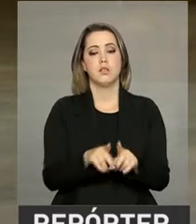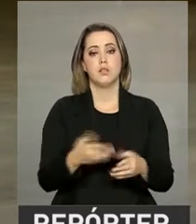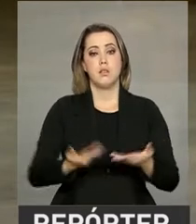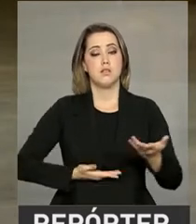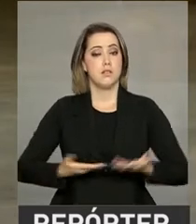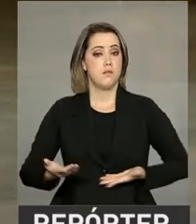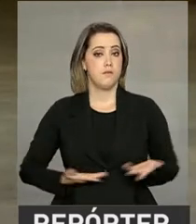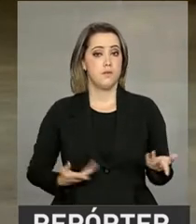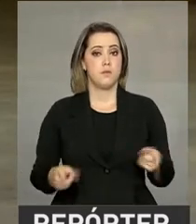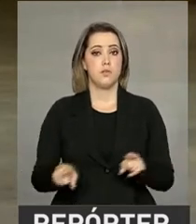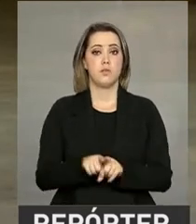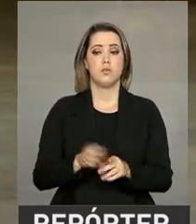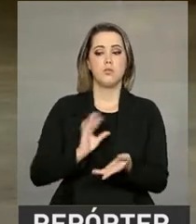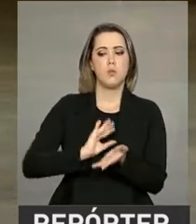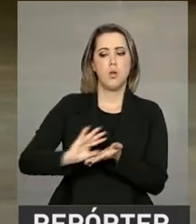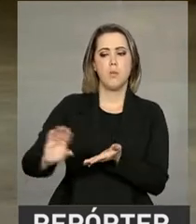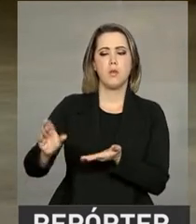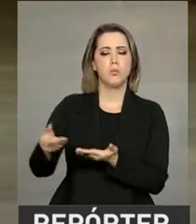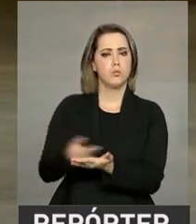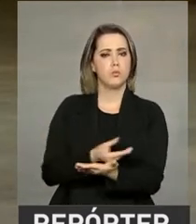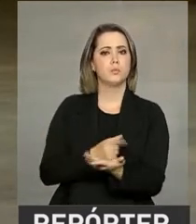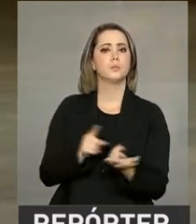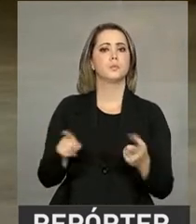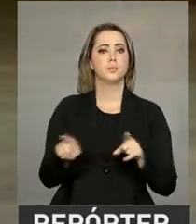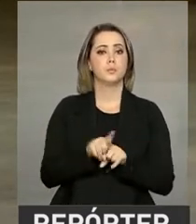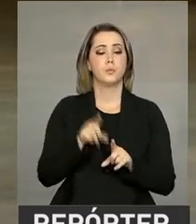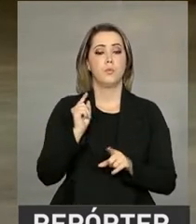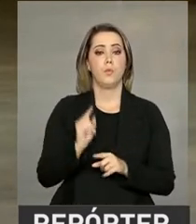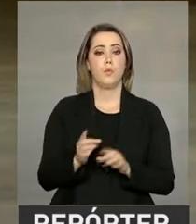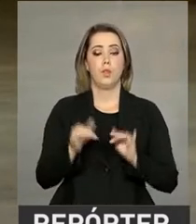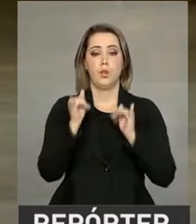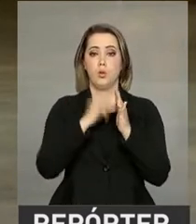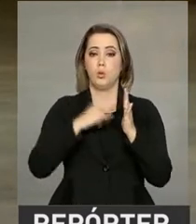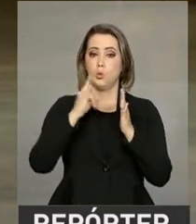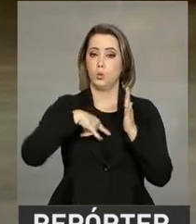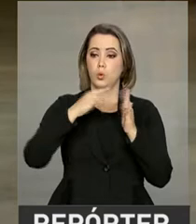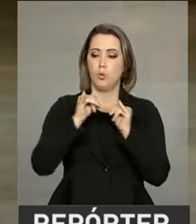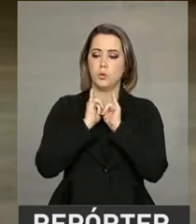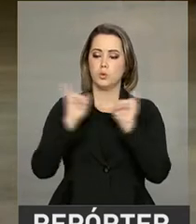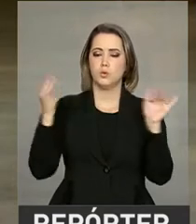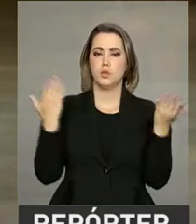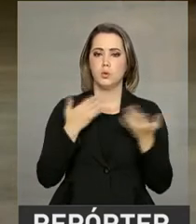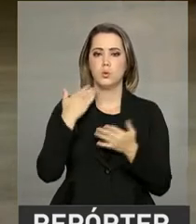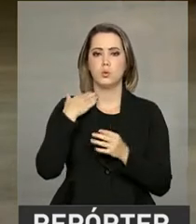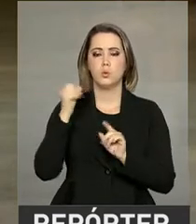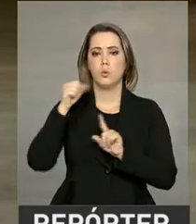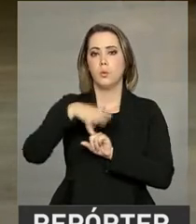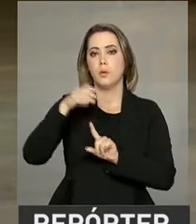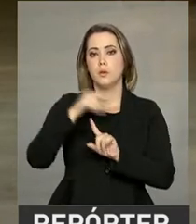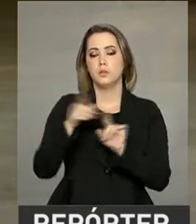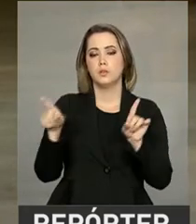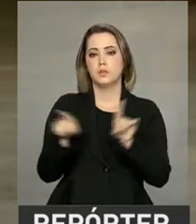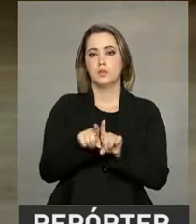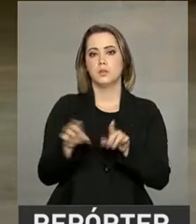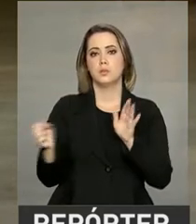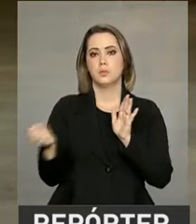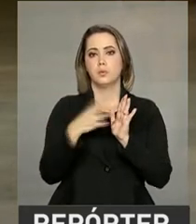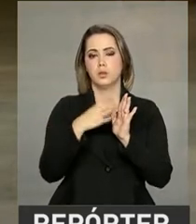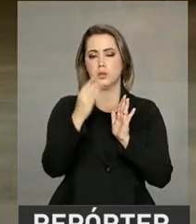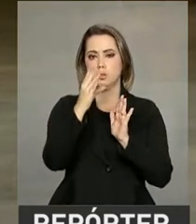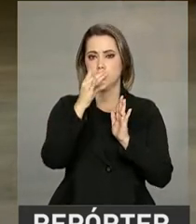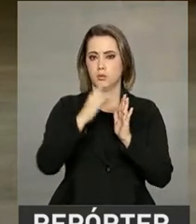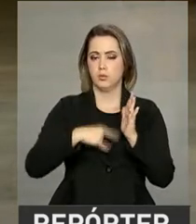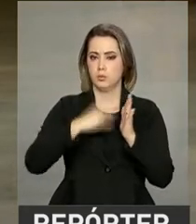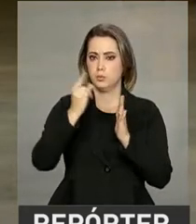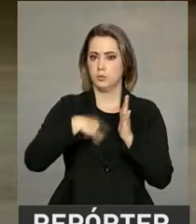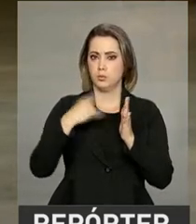serviços e as transferências unilaterais. No documento divulgado hoje, o Banco Central também atualizou as